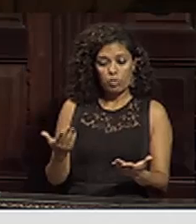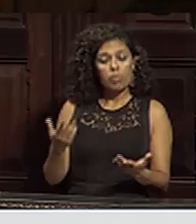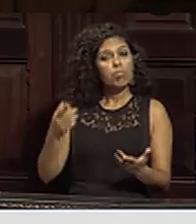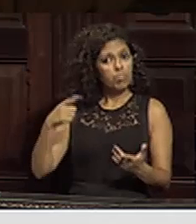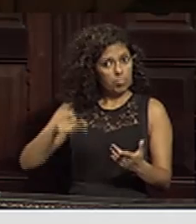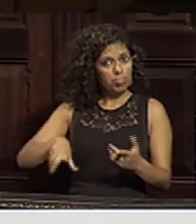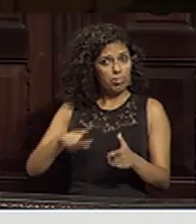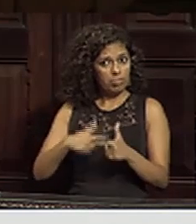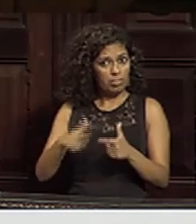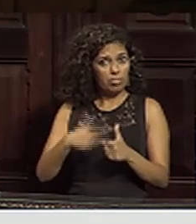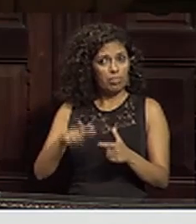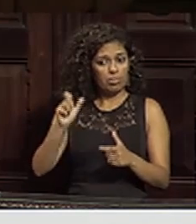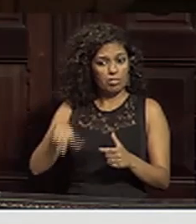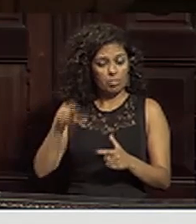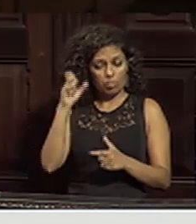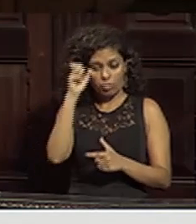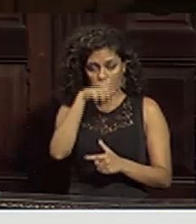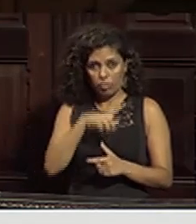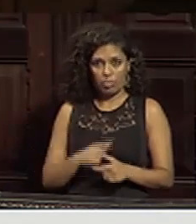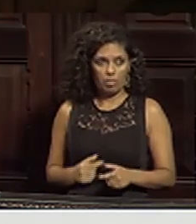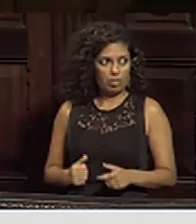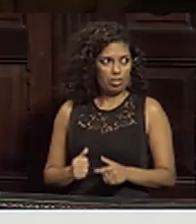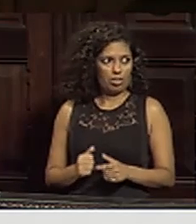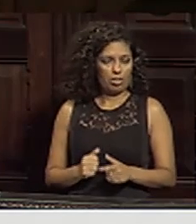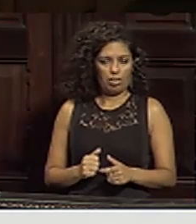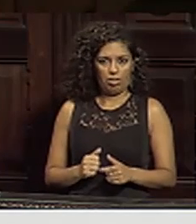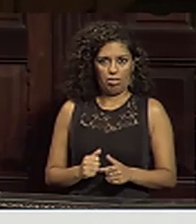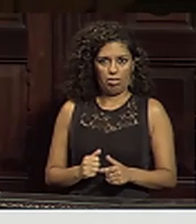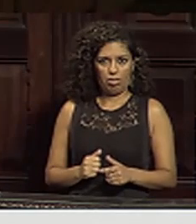brasileiro escalar o time